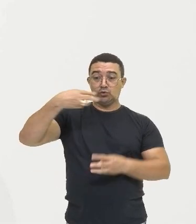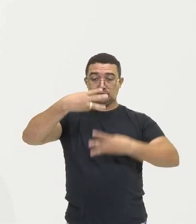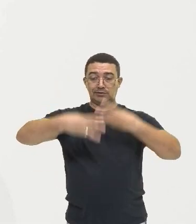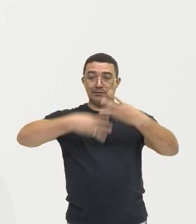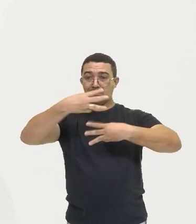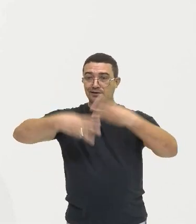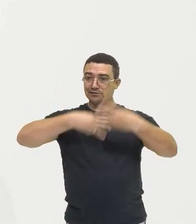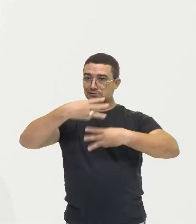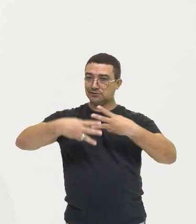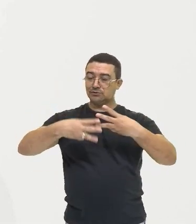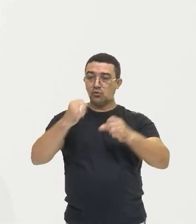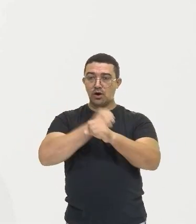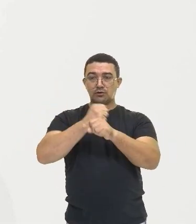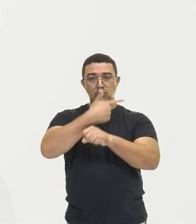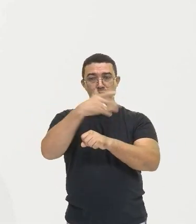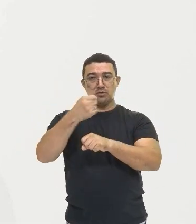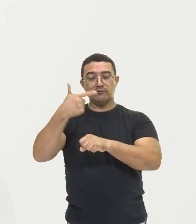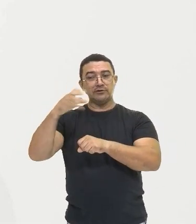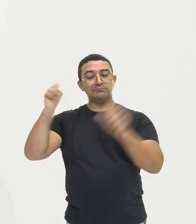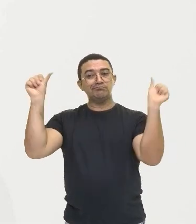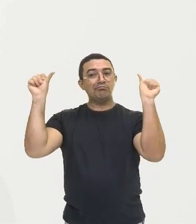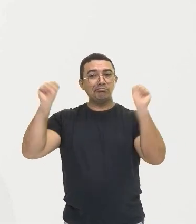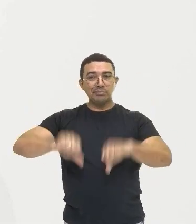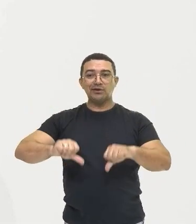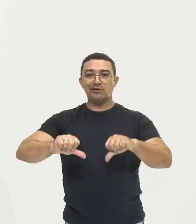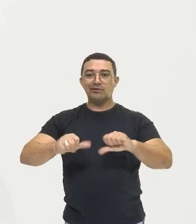trimestre, de 2020, passou para